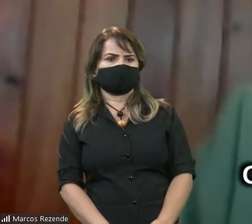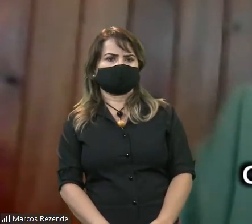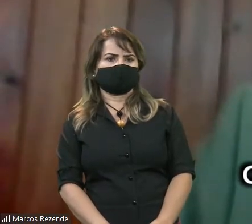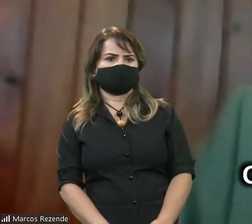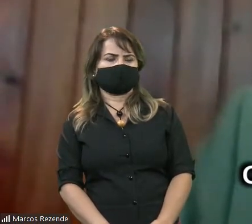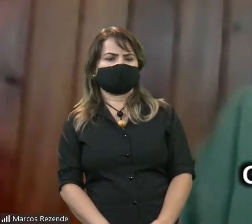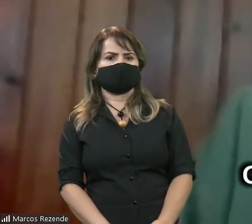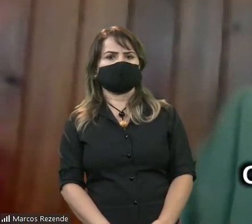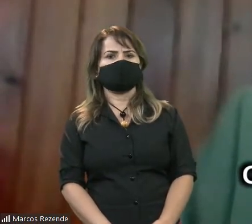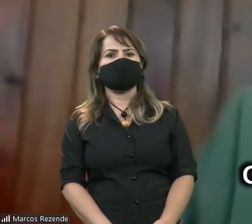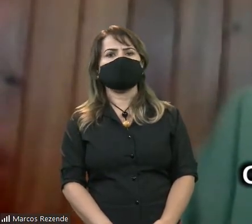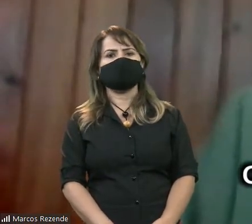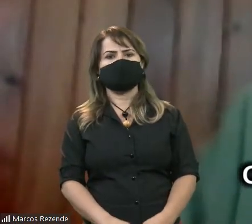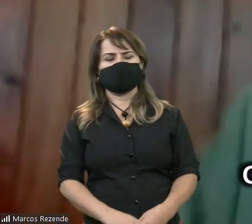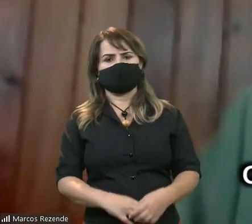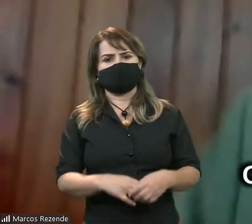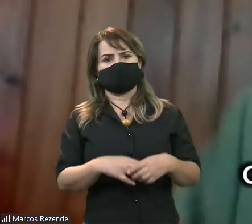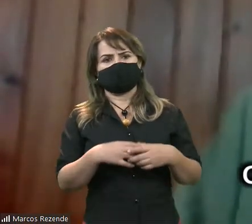Não havendo